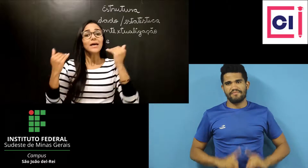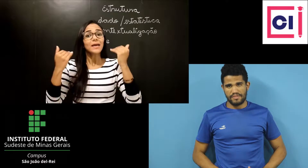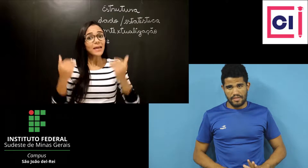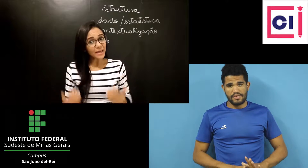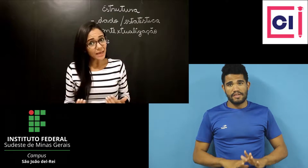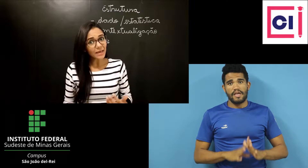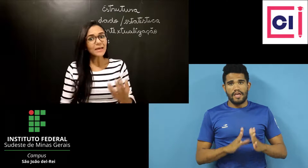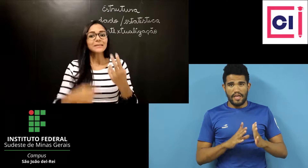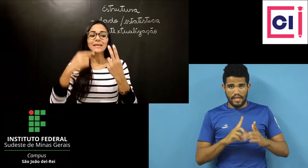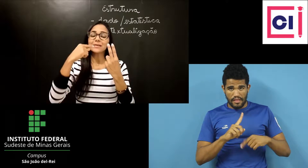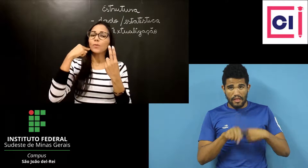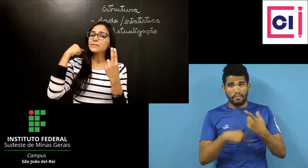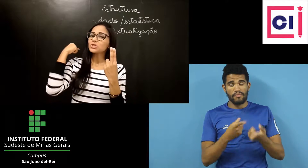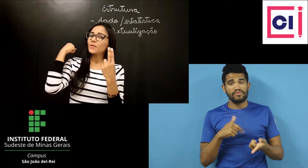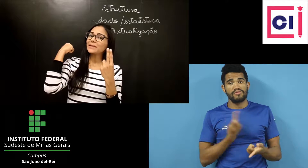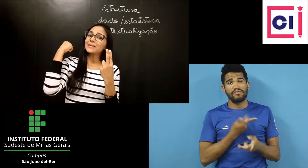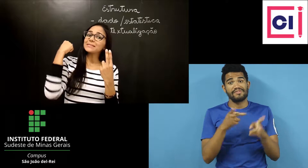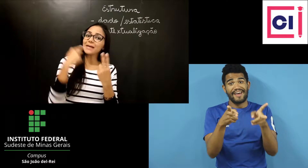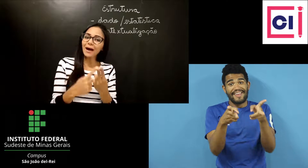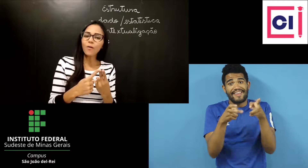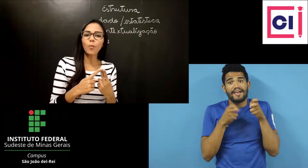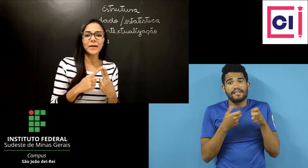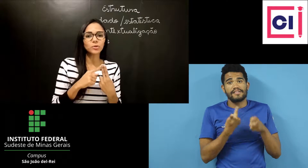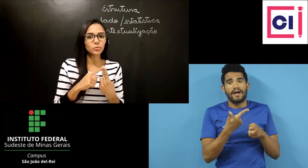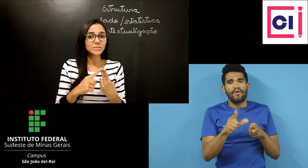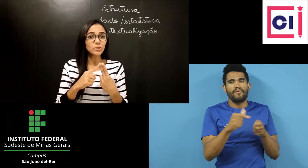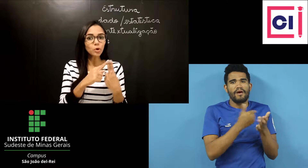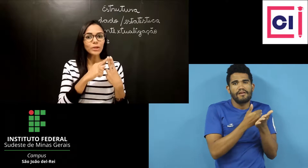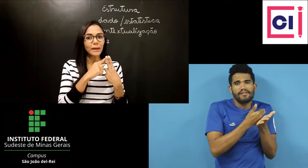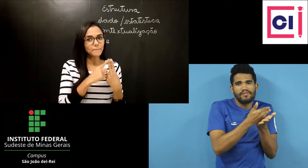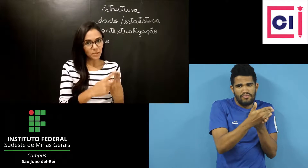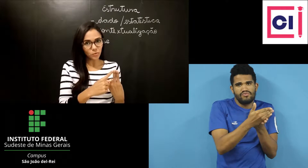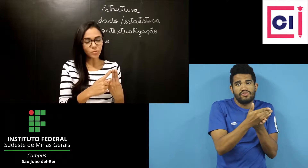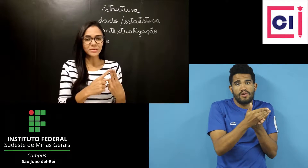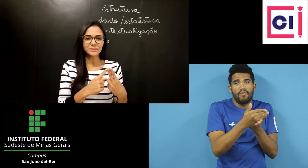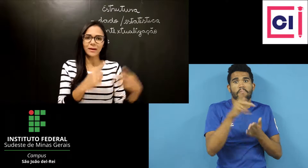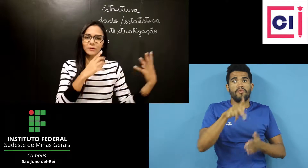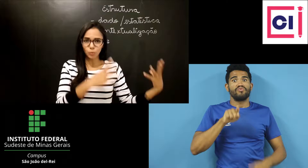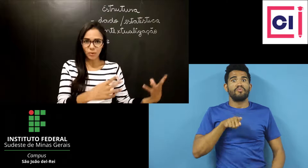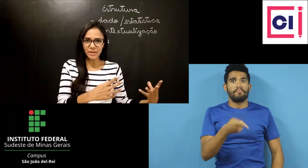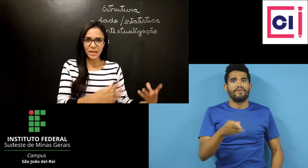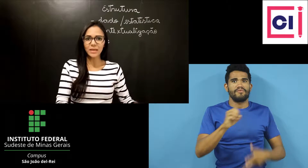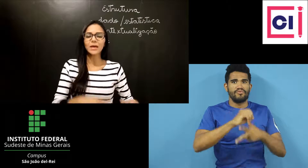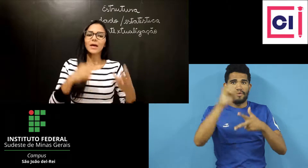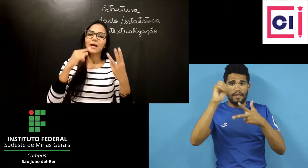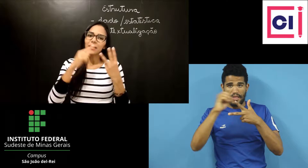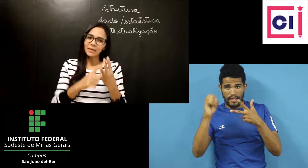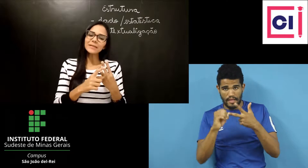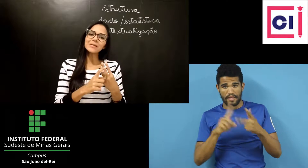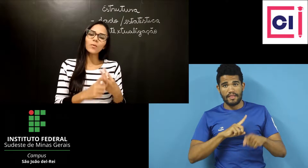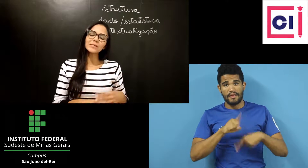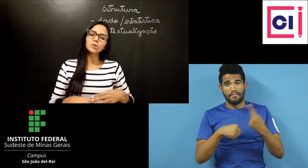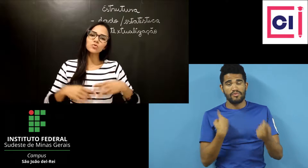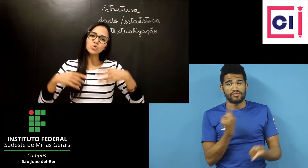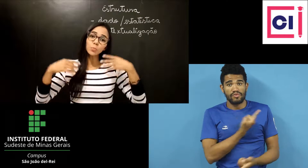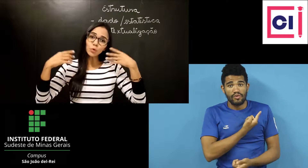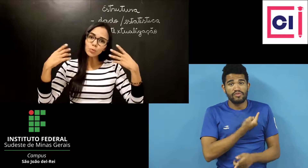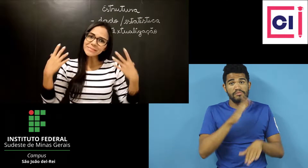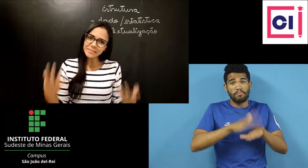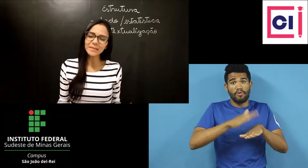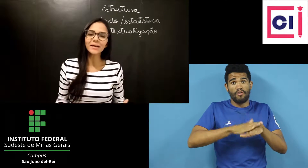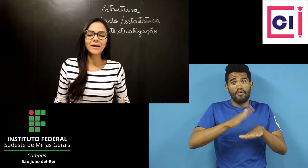deficiência e, na sequência, a gente vai analisar uma introdução nota 1000, tá? Do Enem. E, na sequência, nós